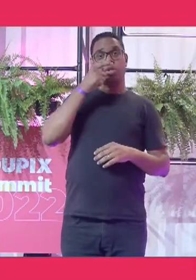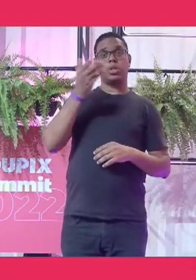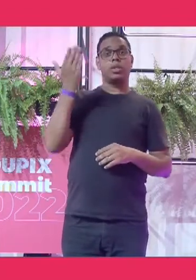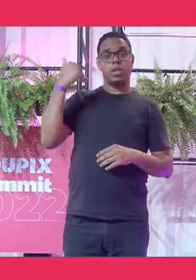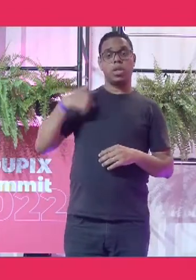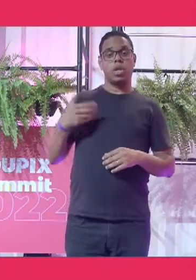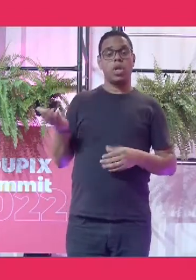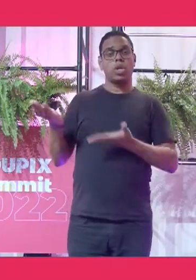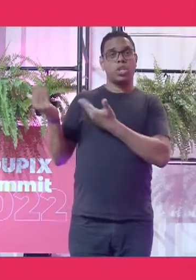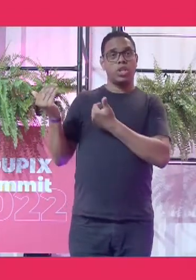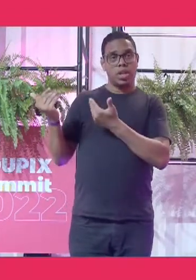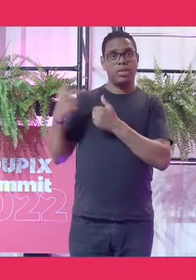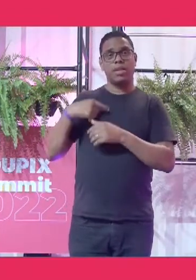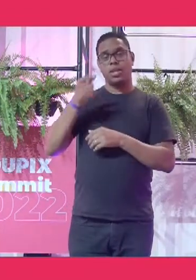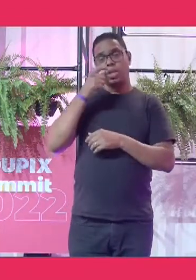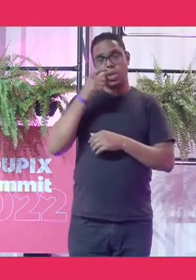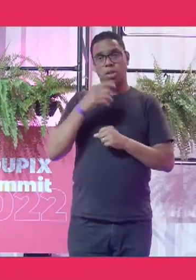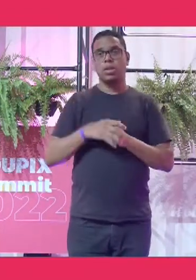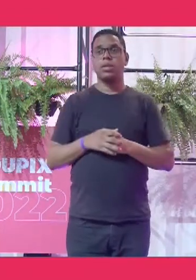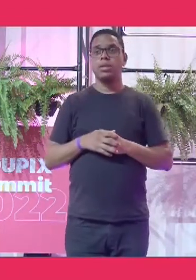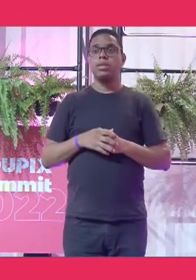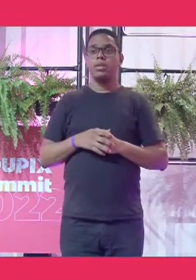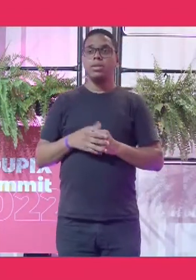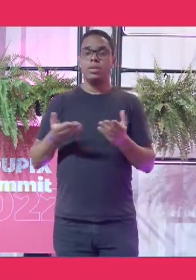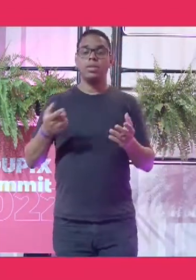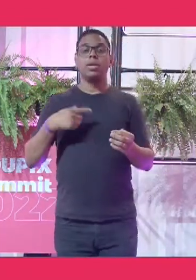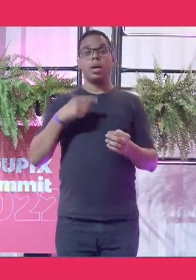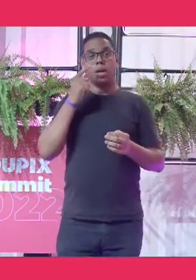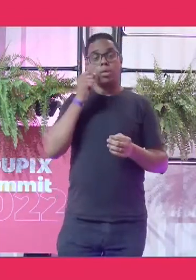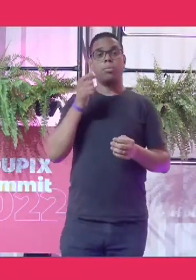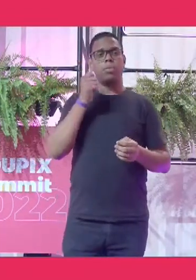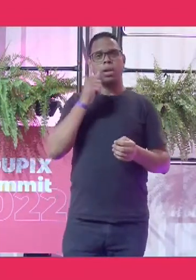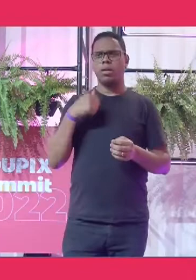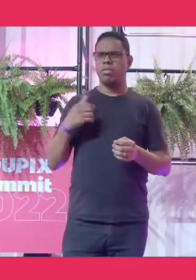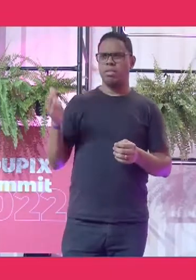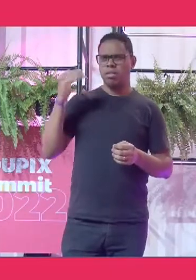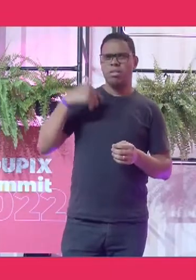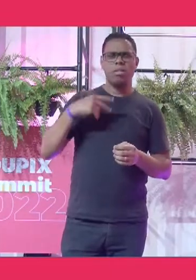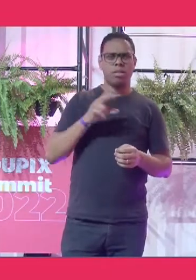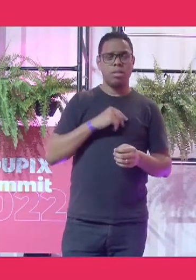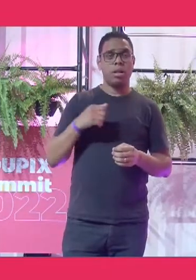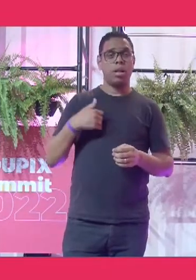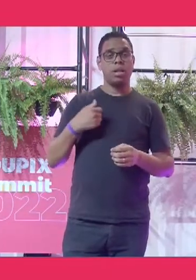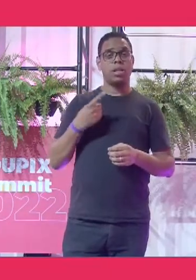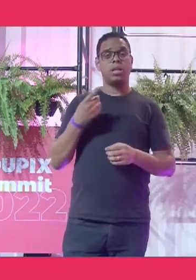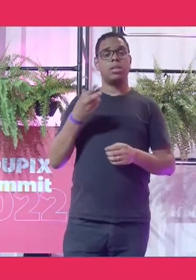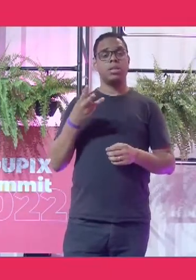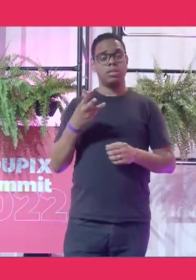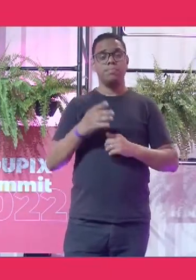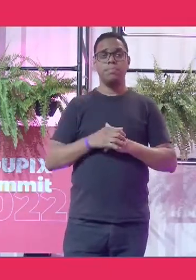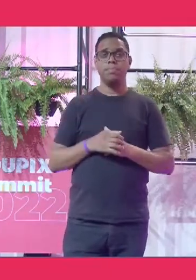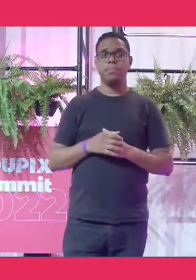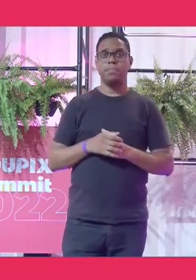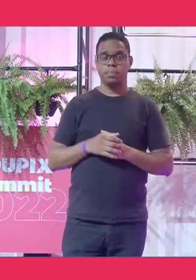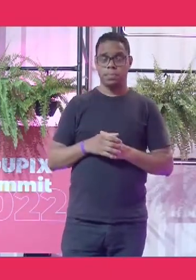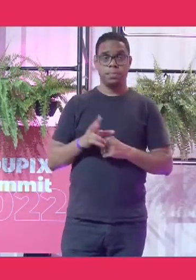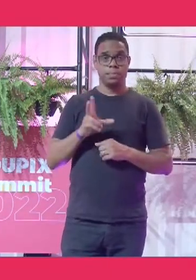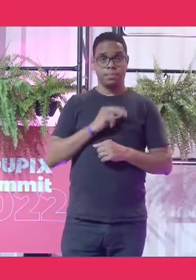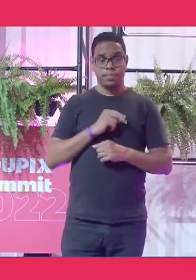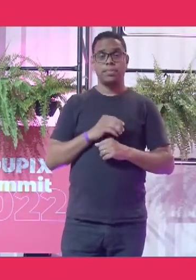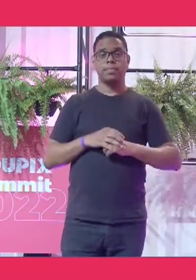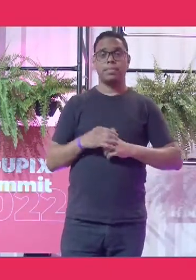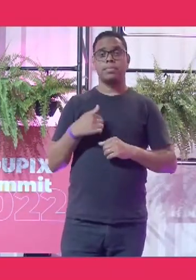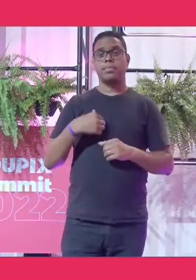era uma adolescente. E a mulher tá tipo, gigante. Aí eu fico, peraí, lá eu tinha 13 anos. Aí eu ficava, meu Deus, eu estou me